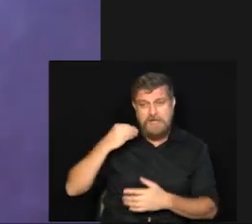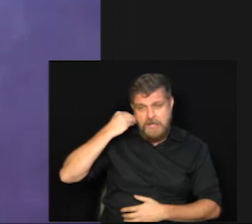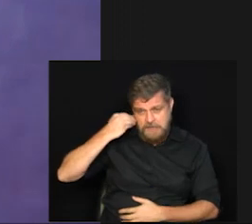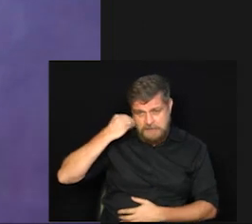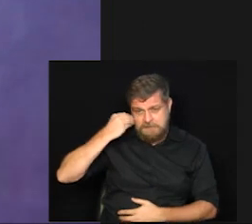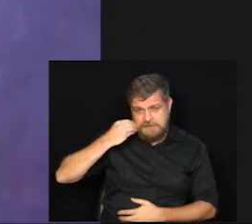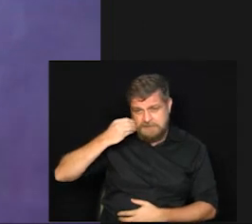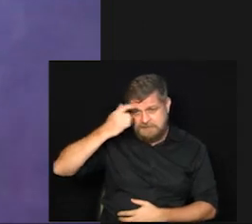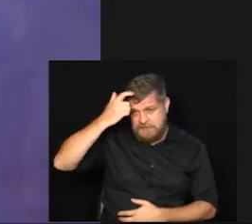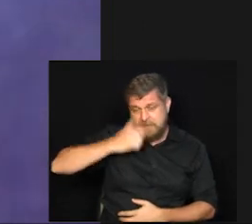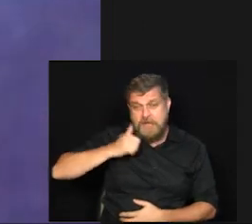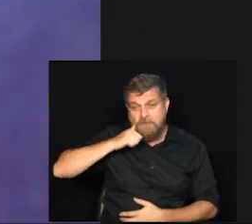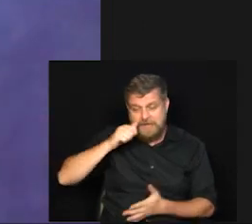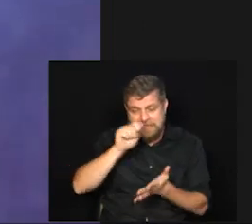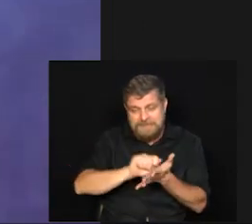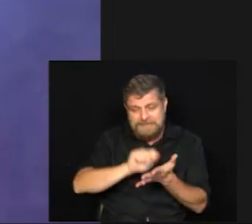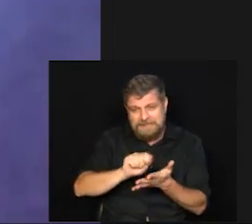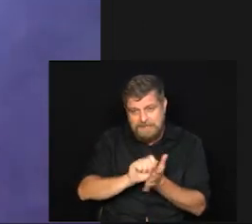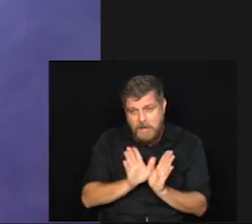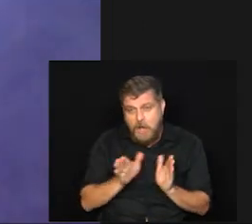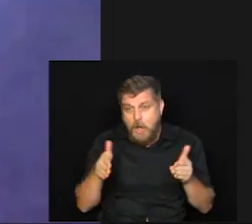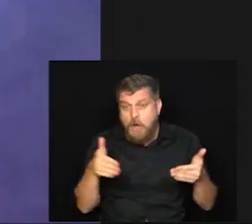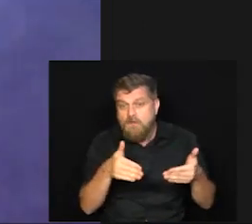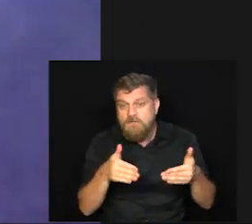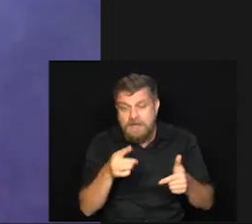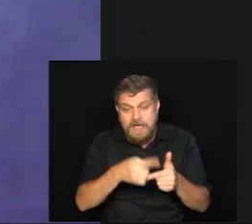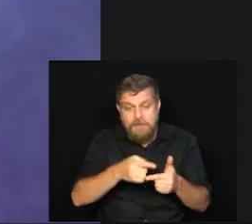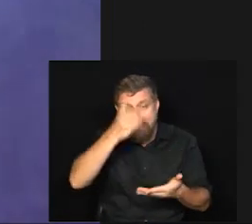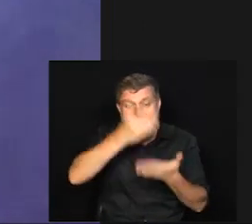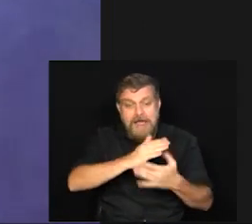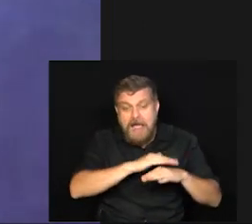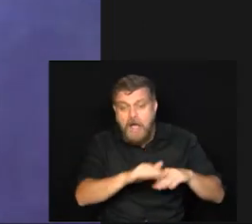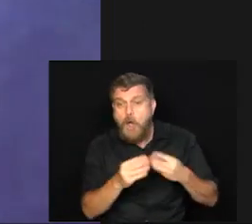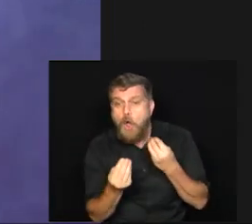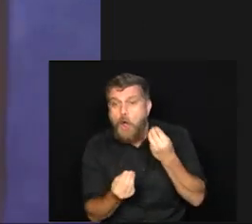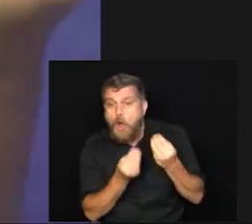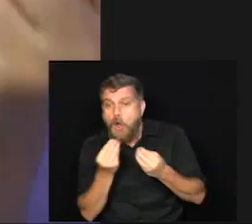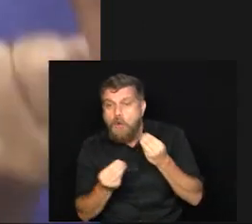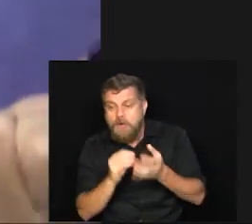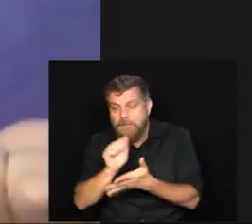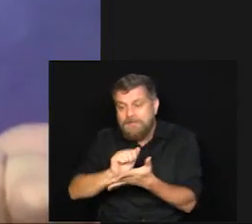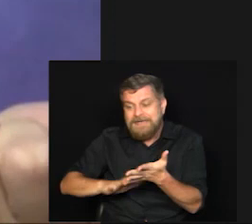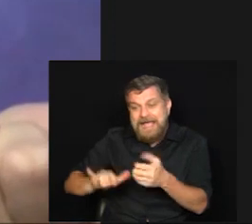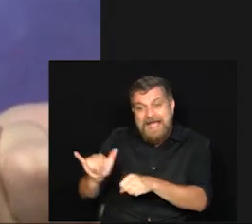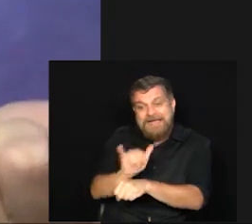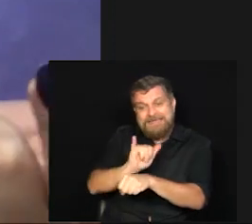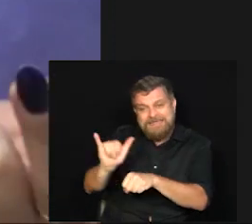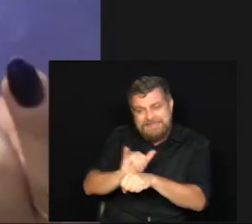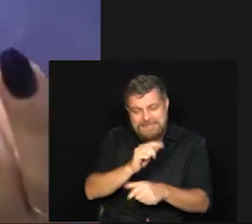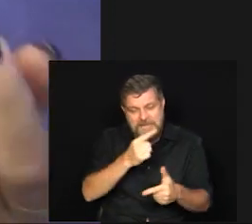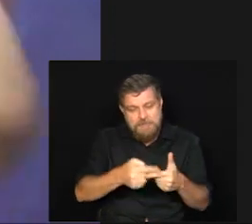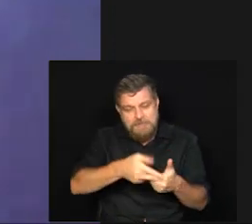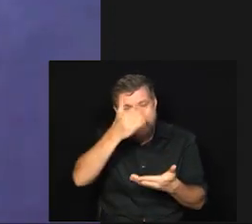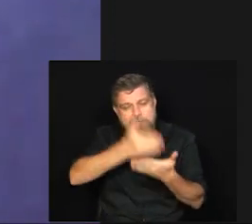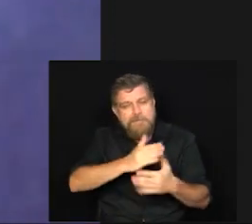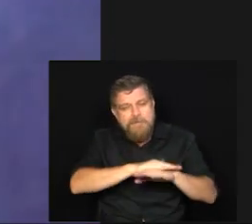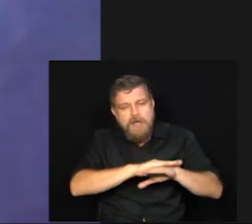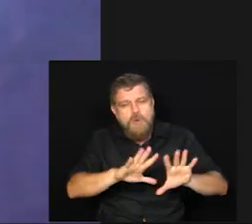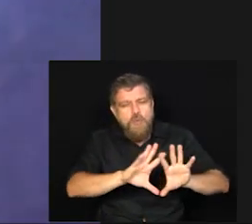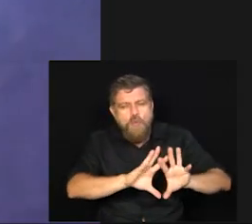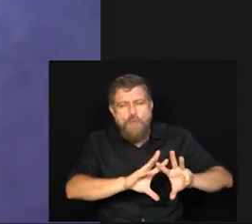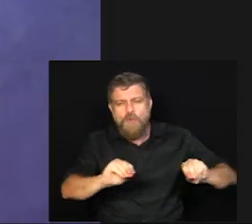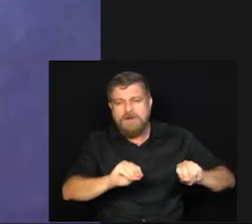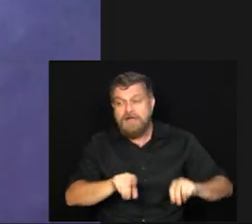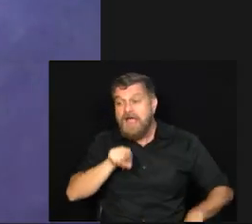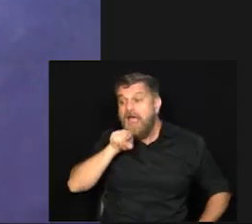e principalmente o foco do livro é na solução. Como elas solucionaram determinadas situações ou como